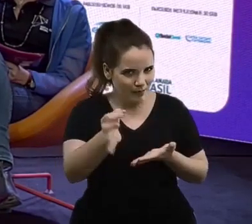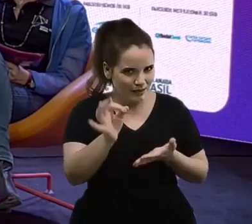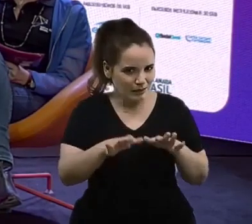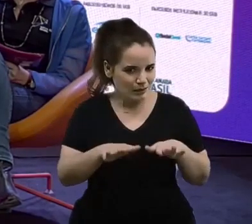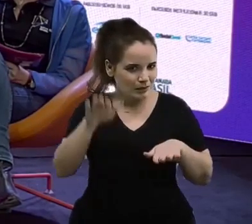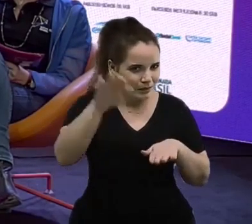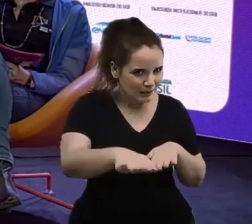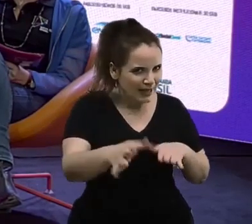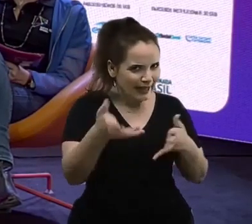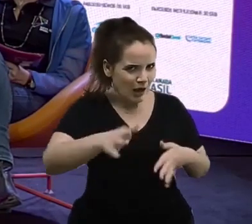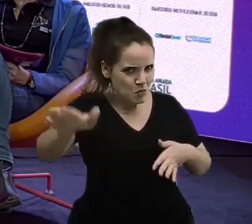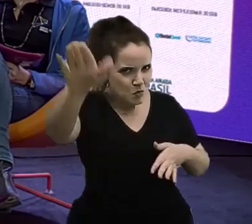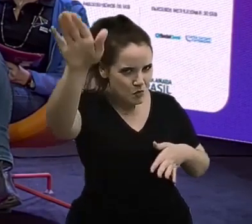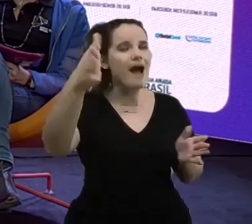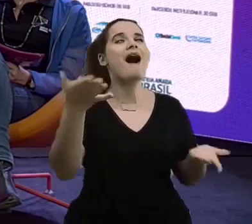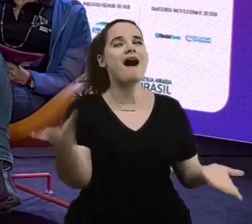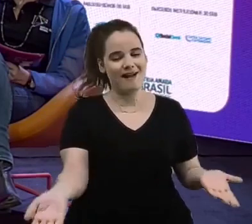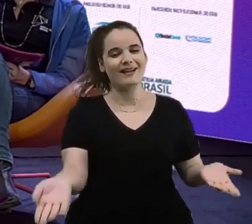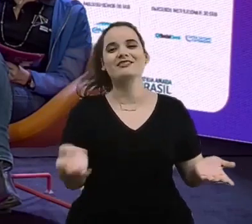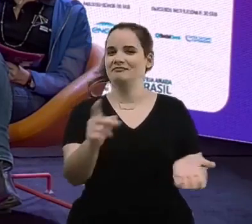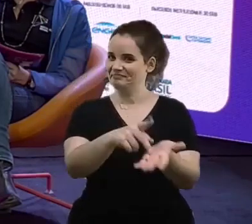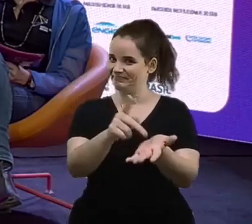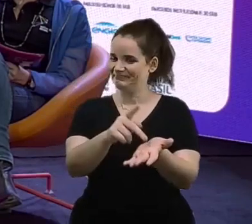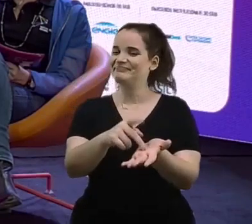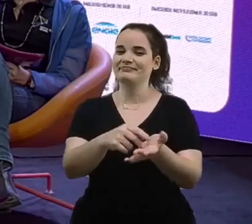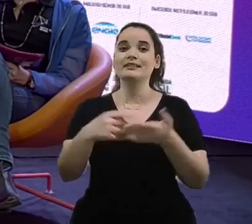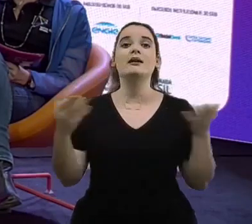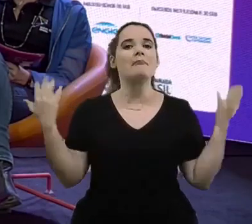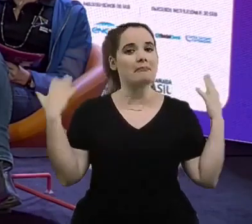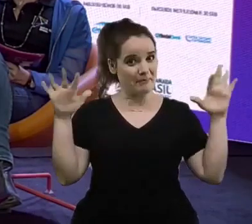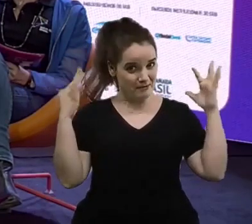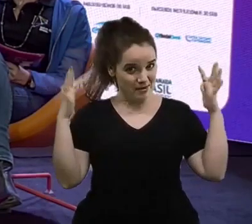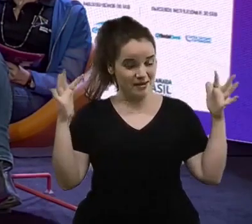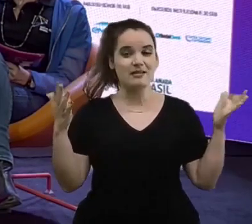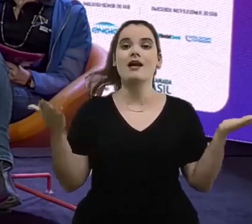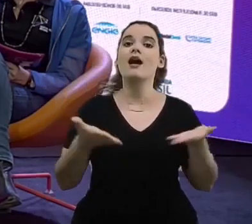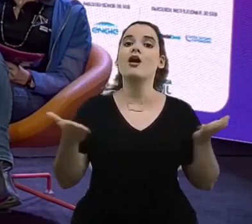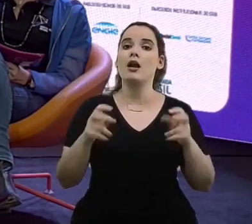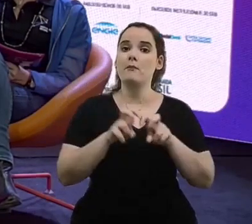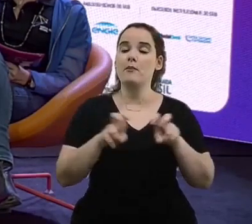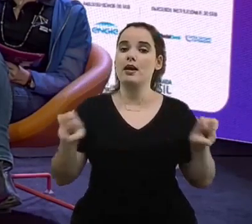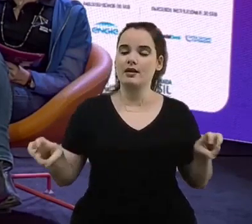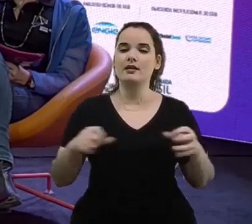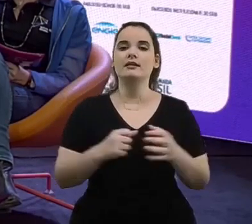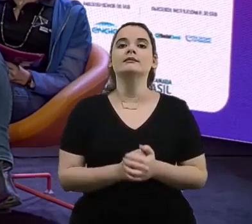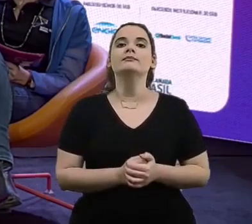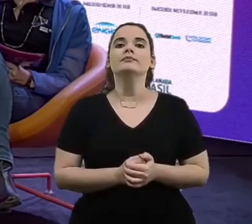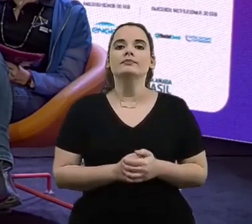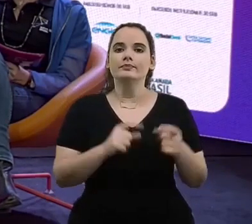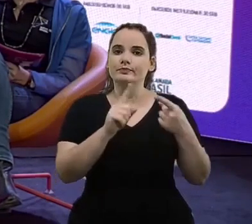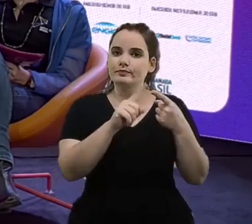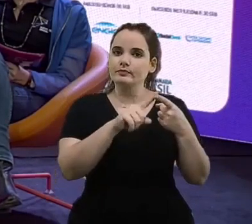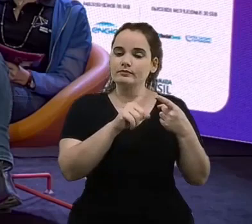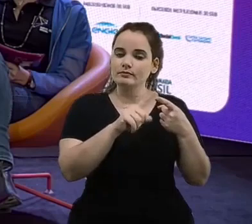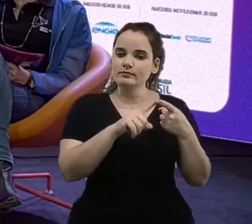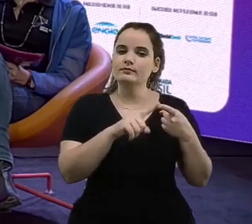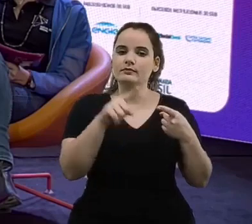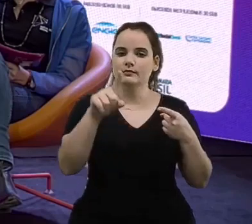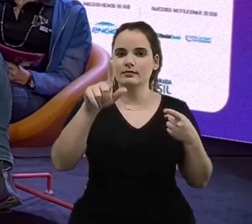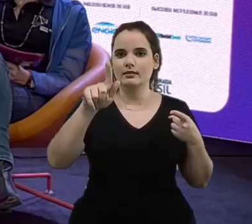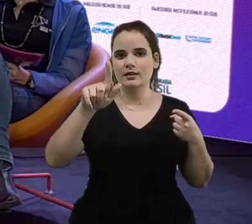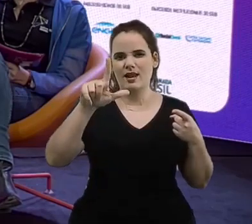que nossas equipes foram as equipes artesãs da informação, né? E aí está representado aqui no fundo